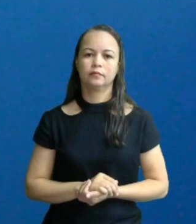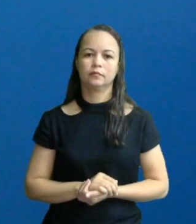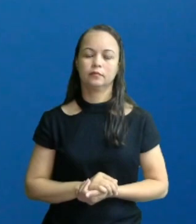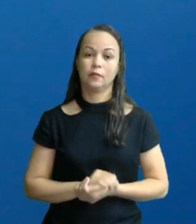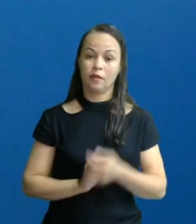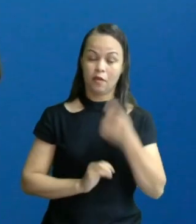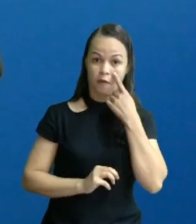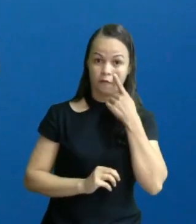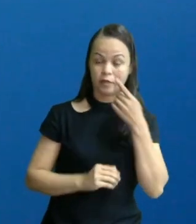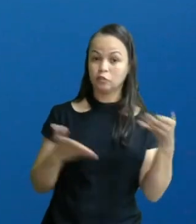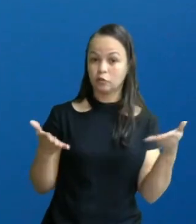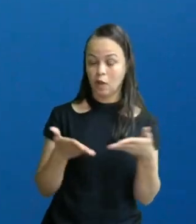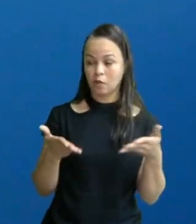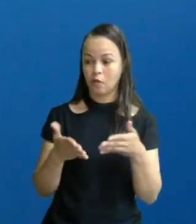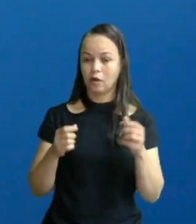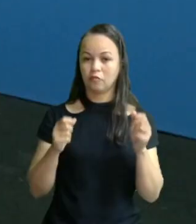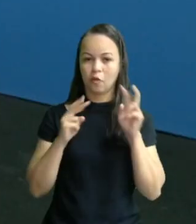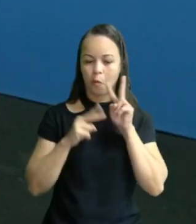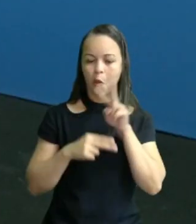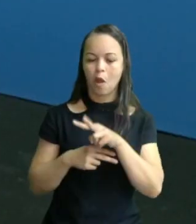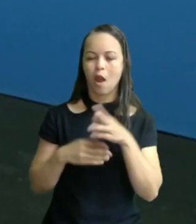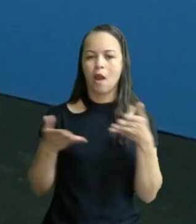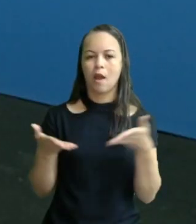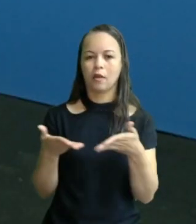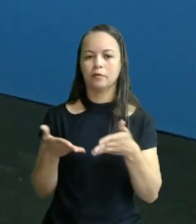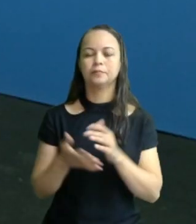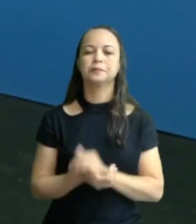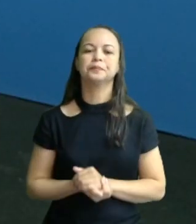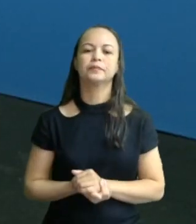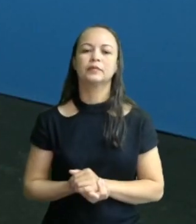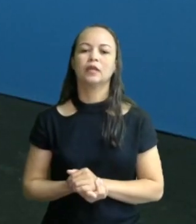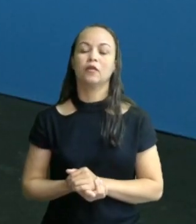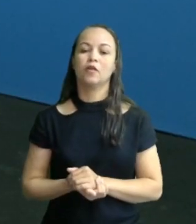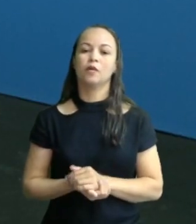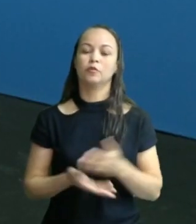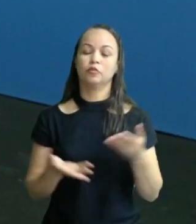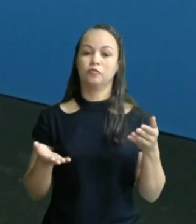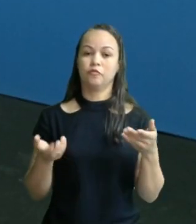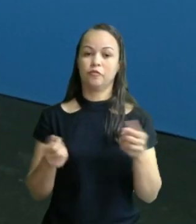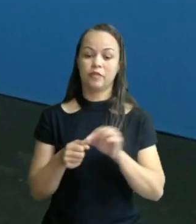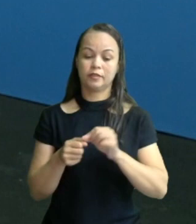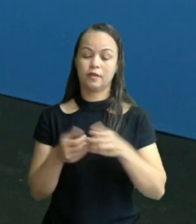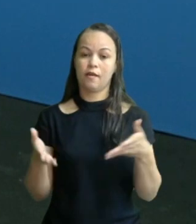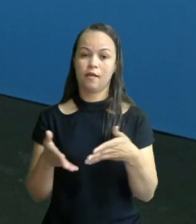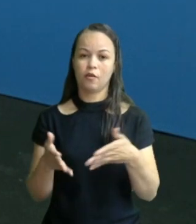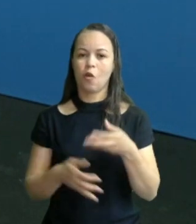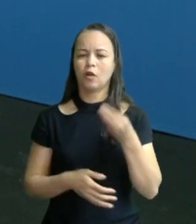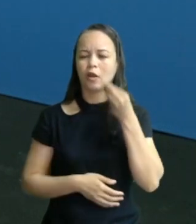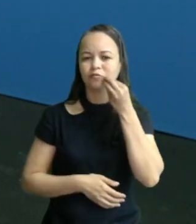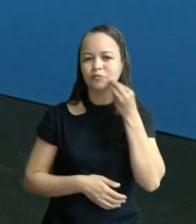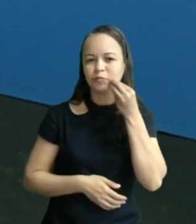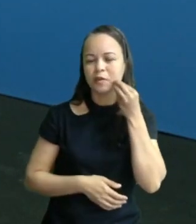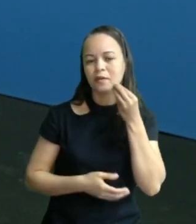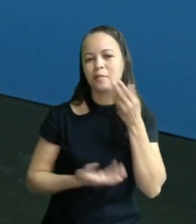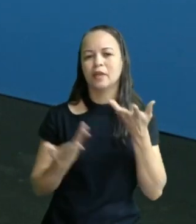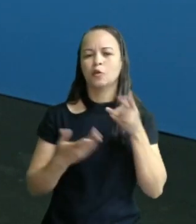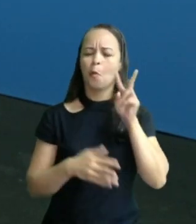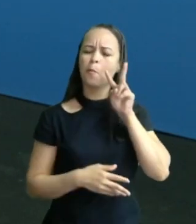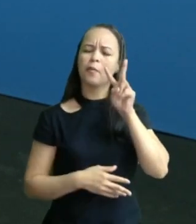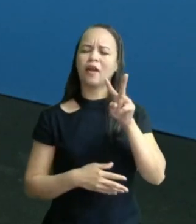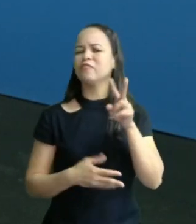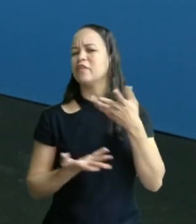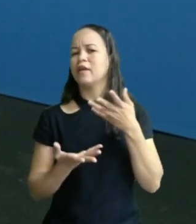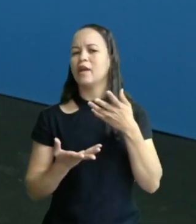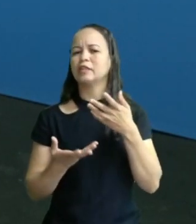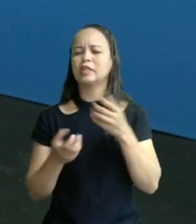Vejam só, vamos para cá agora. Nós vamos agora fazer um experimento para ver realmente essa